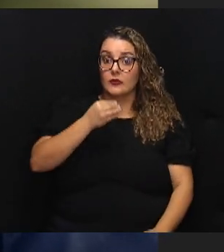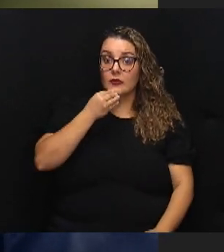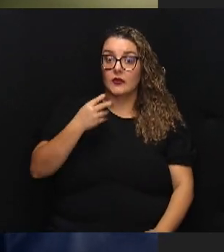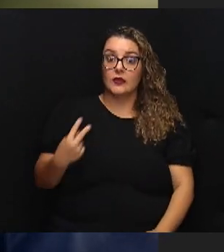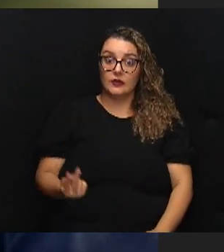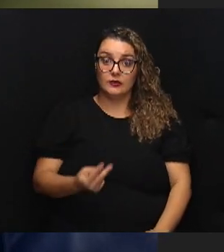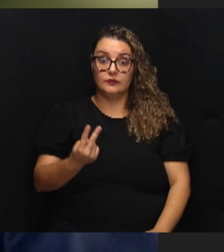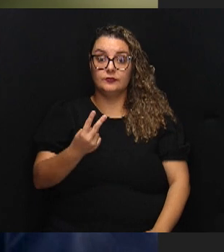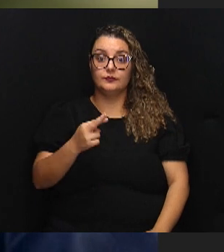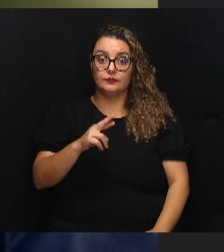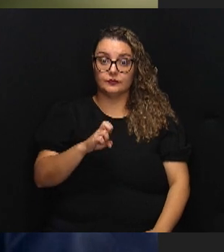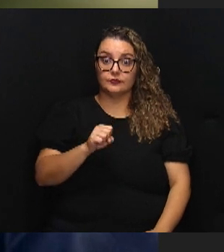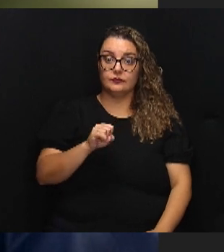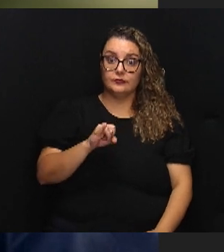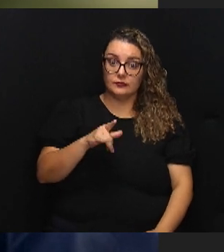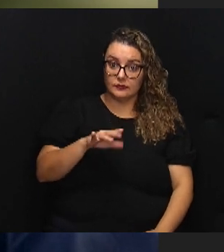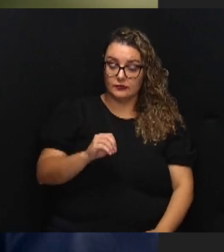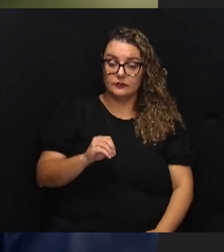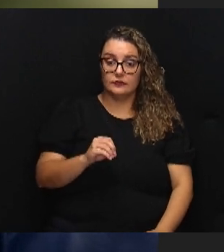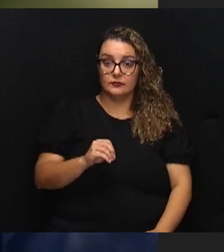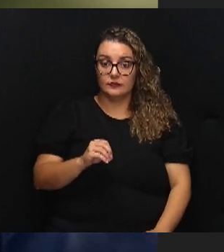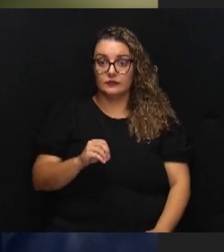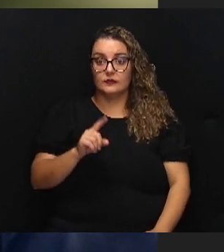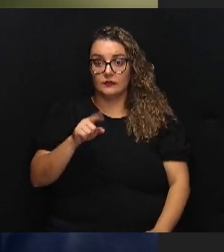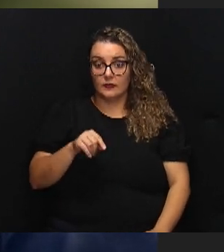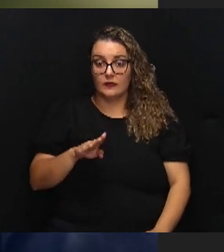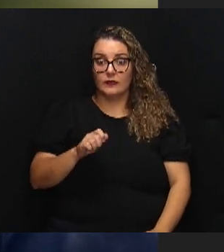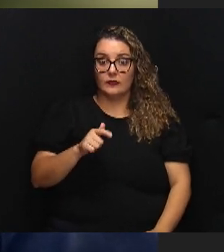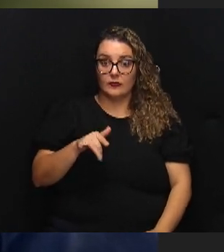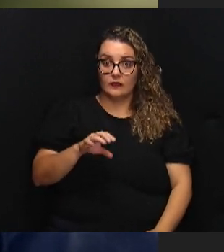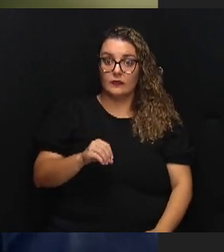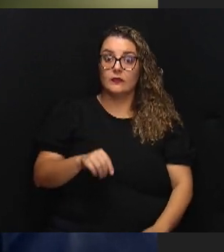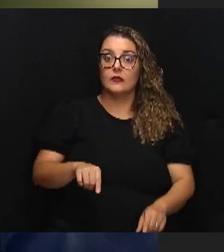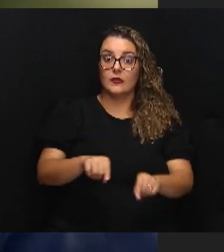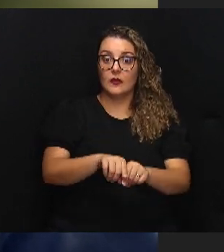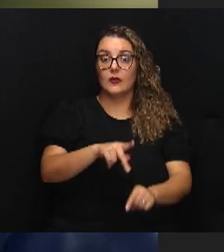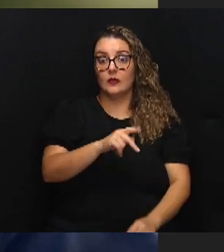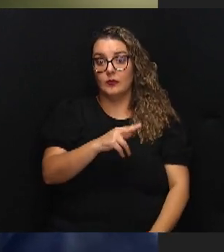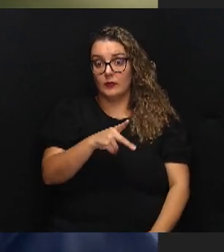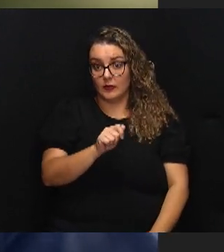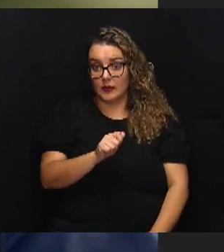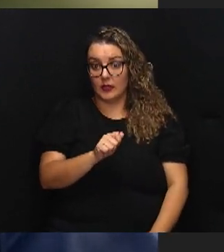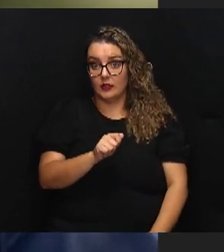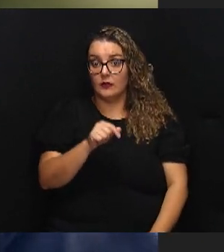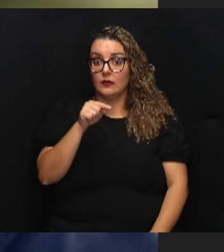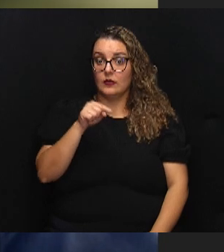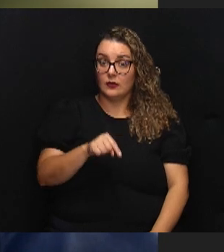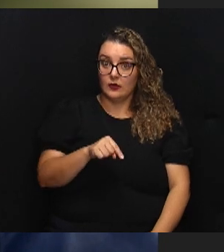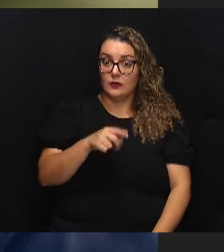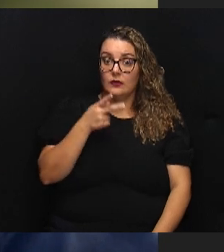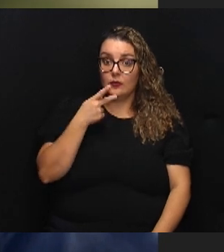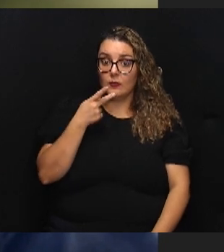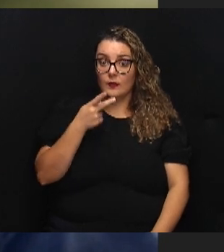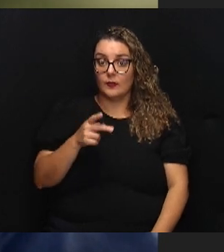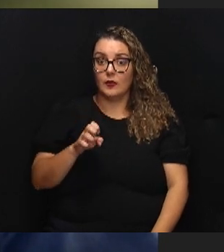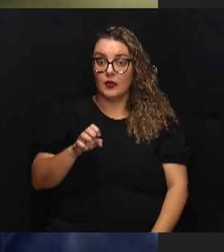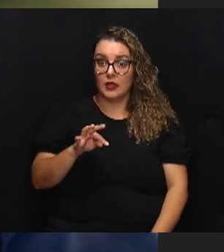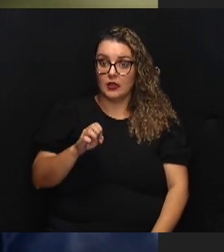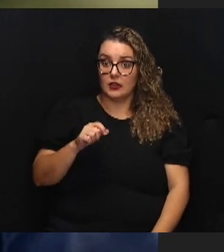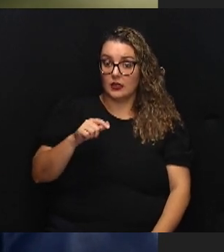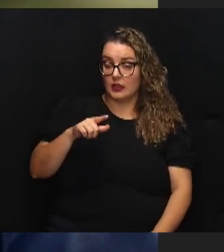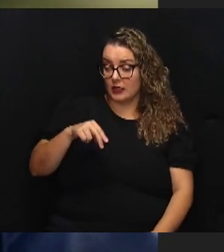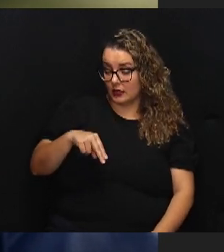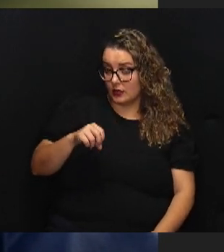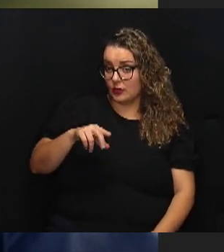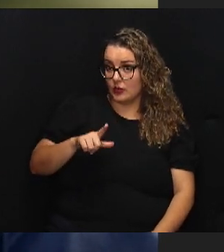valorizando um resíduo agroindustrial, que é o bagaço e a palha da cana-de-açúcar. Isso, então, a gente chama de etanol de segunda geração.